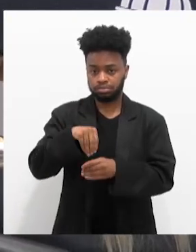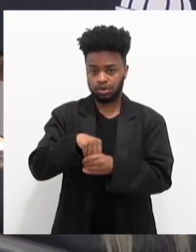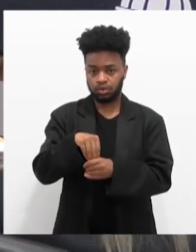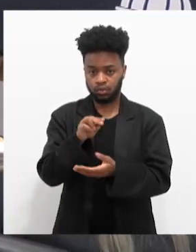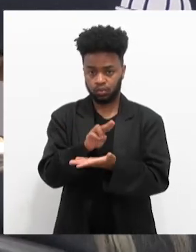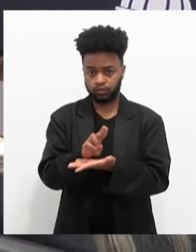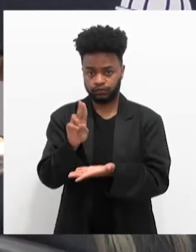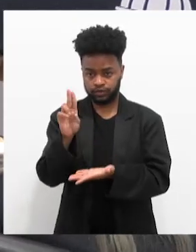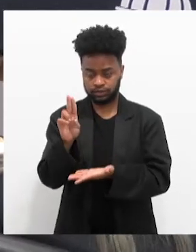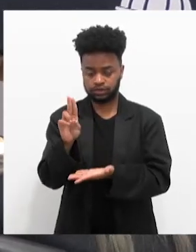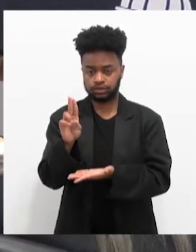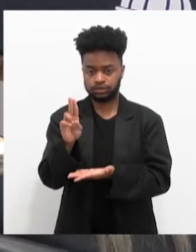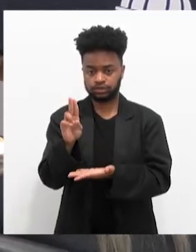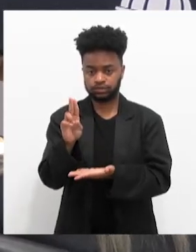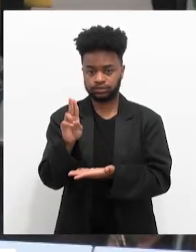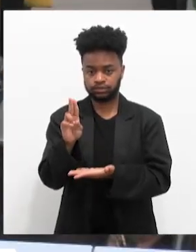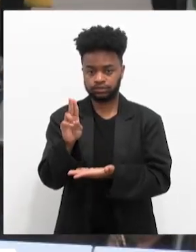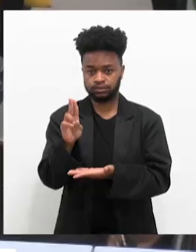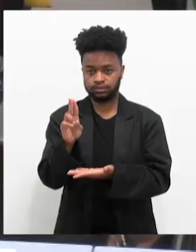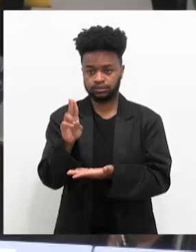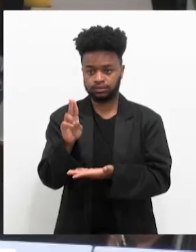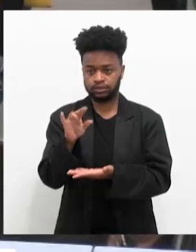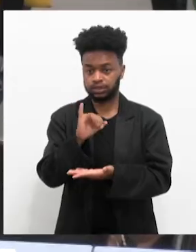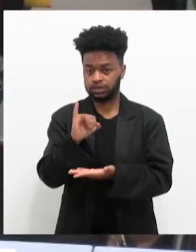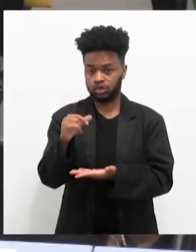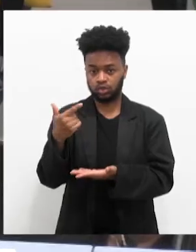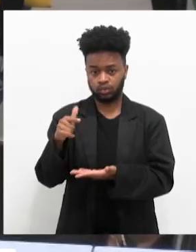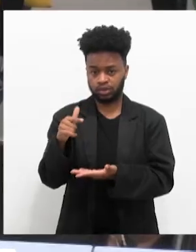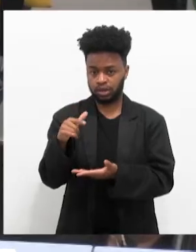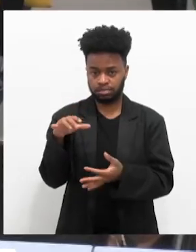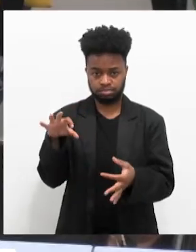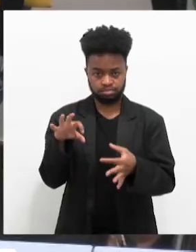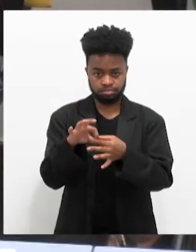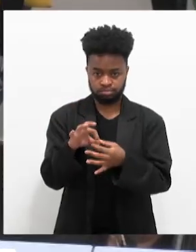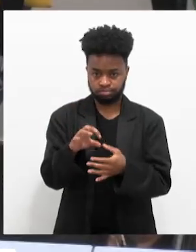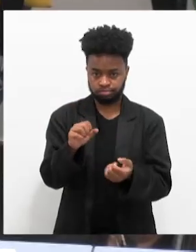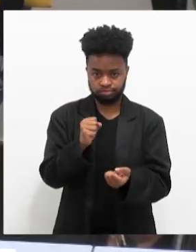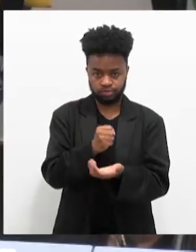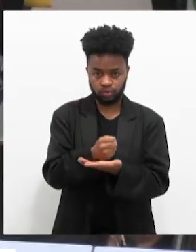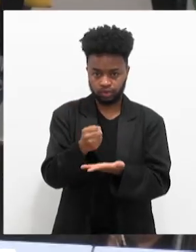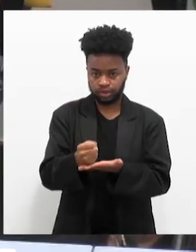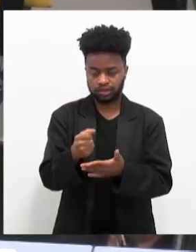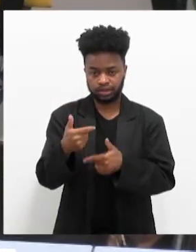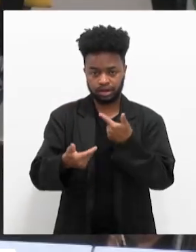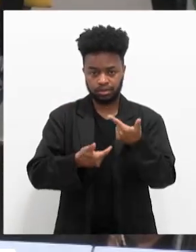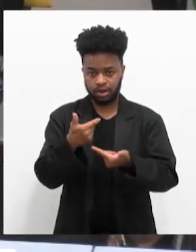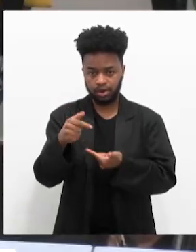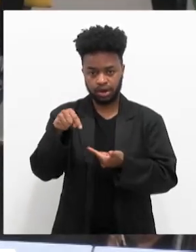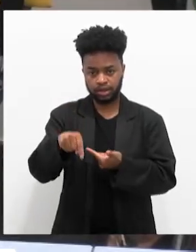universidade que não tem vínculo empregatício com o Estado,